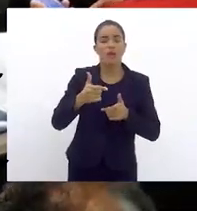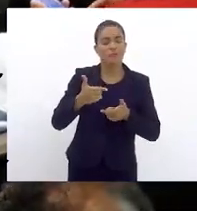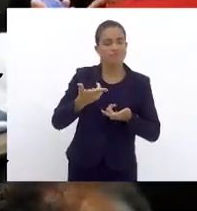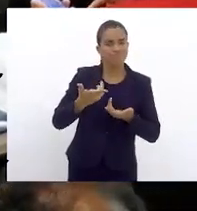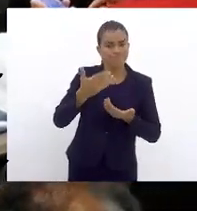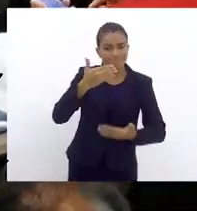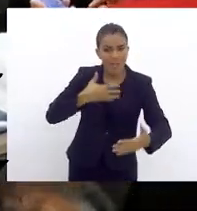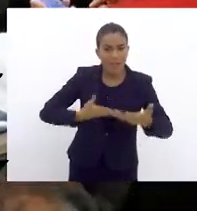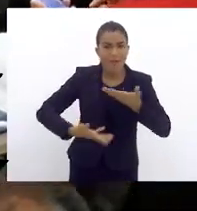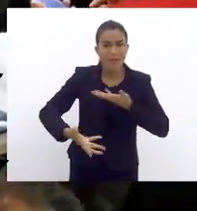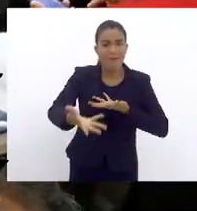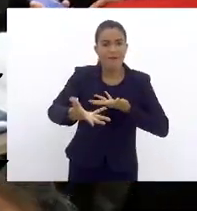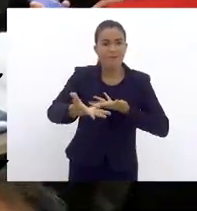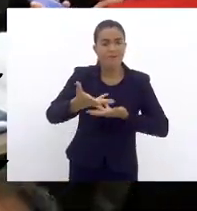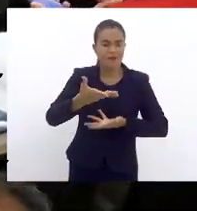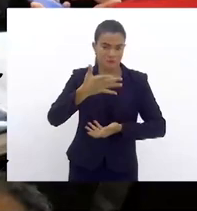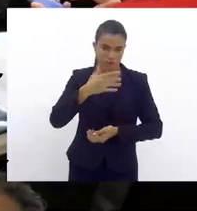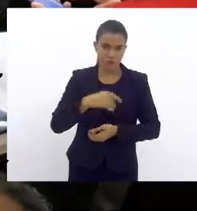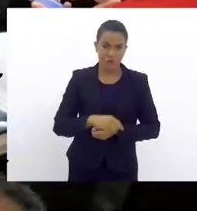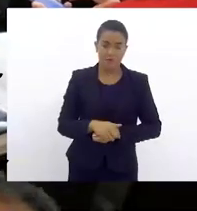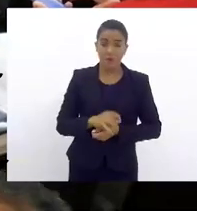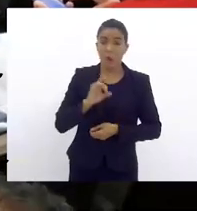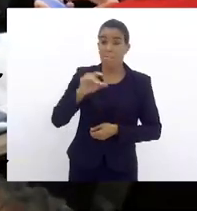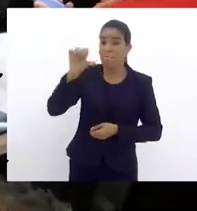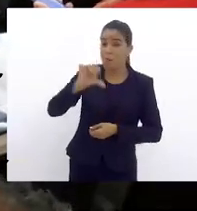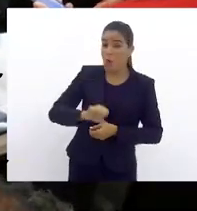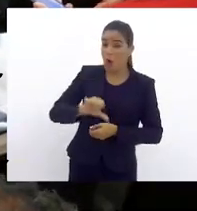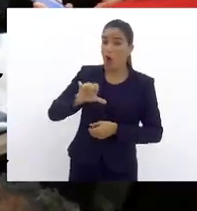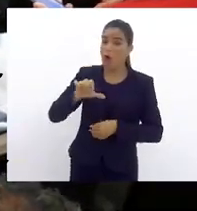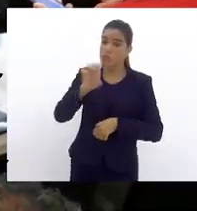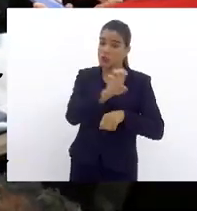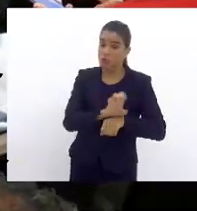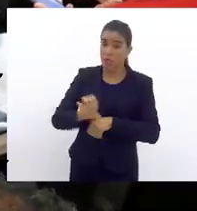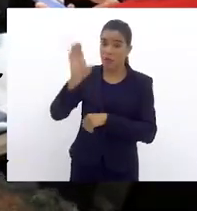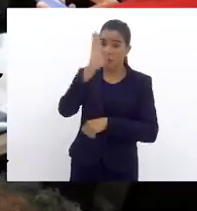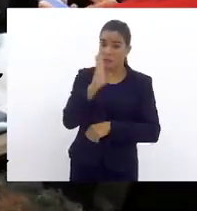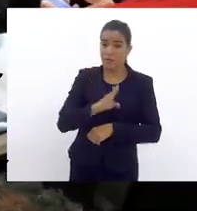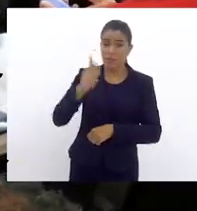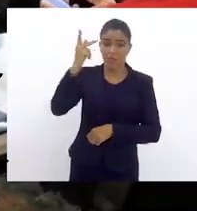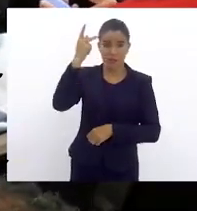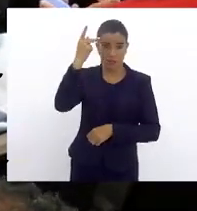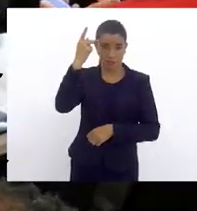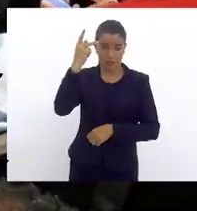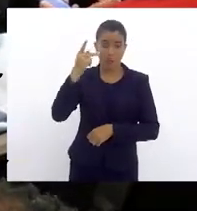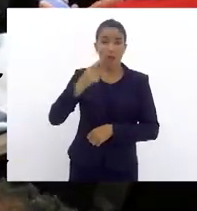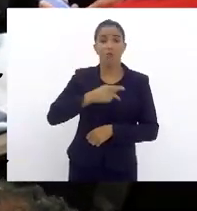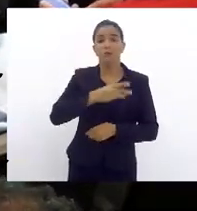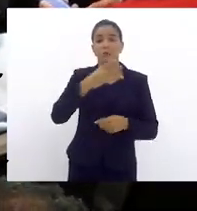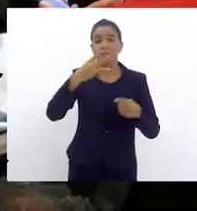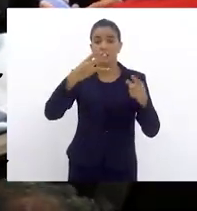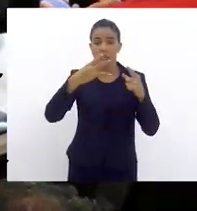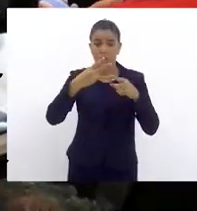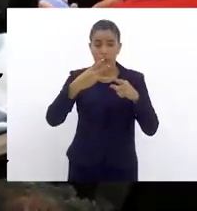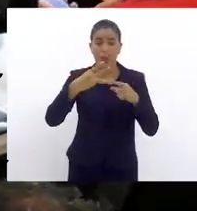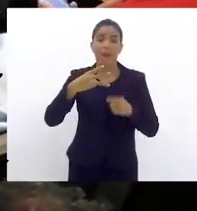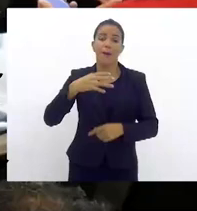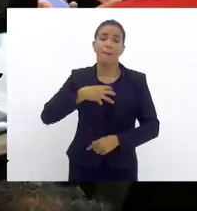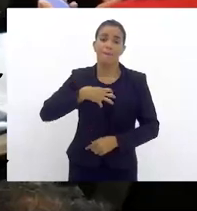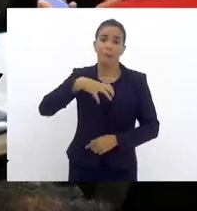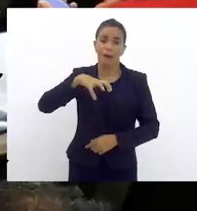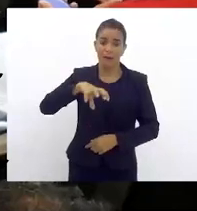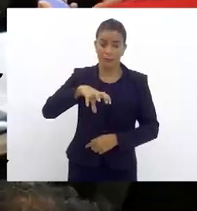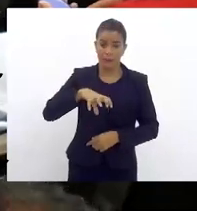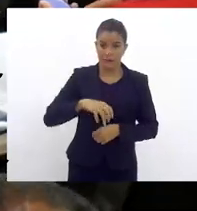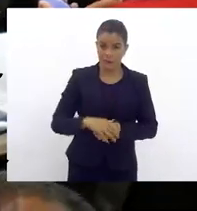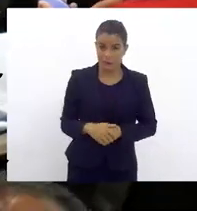religioso é atrás apenas de São Paulo né e logo em seguida tem a Bahia é preciso que a gente avança